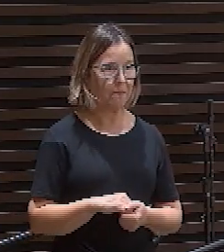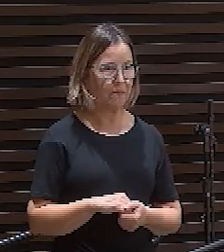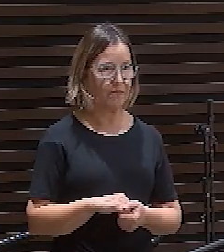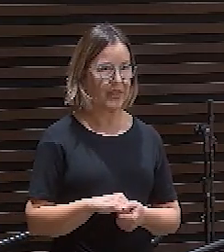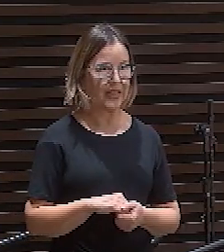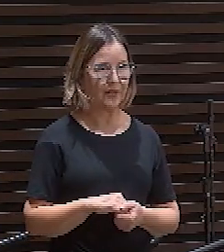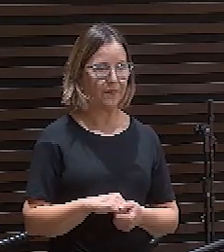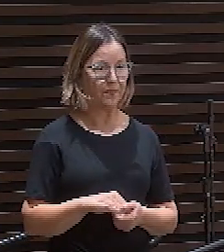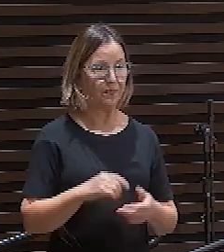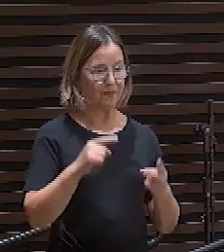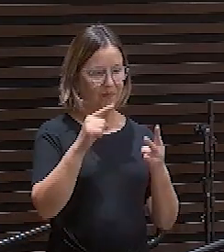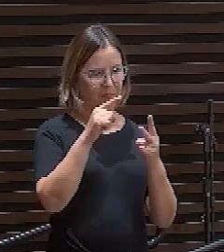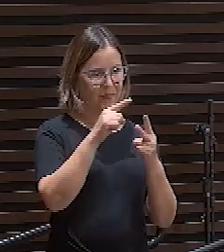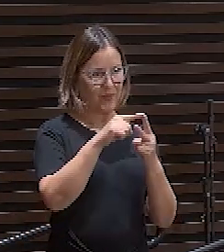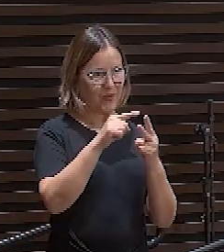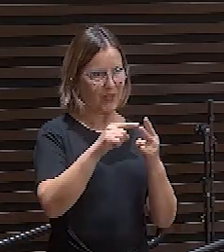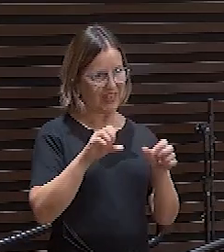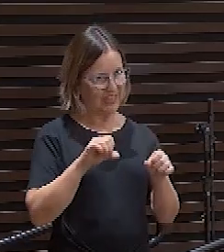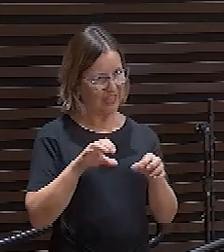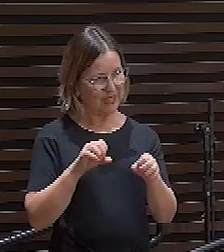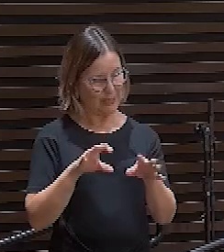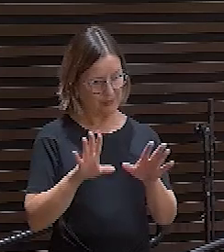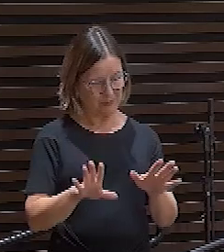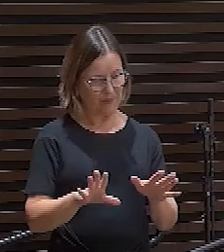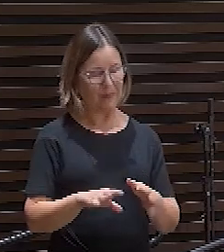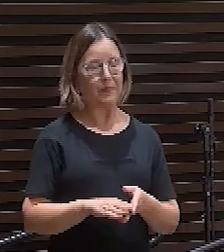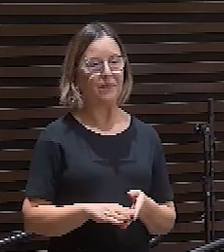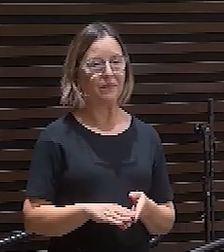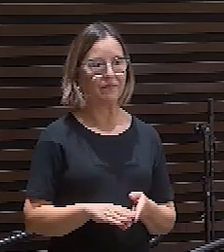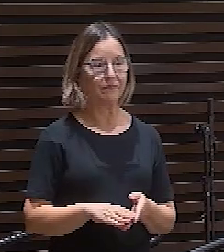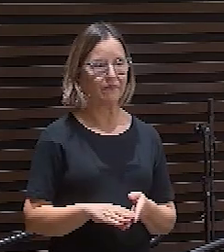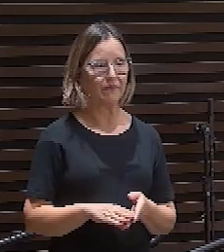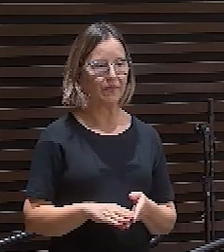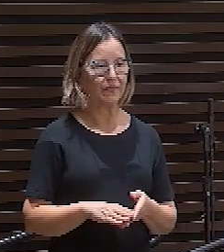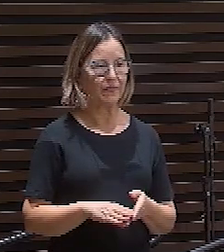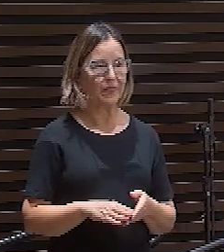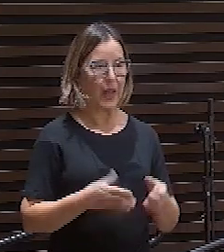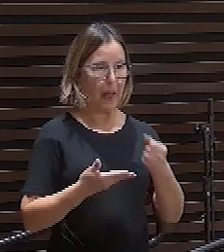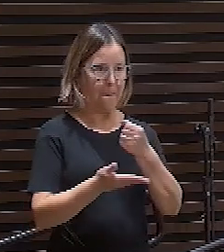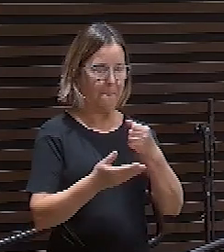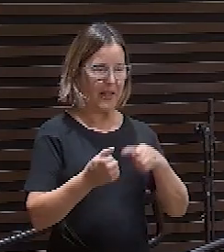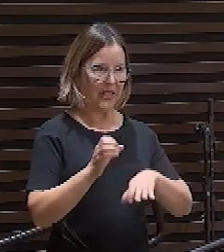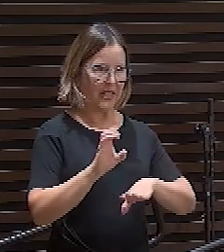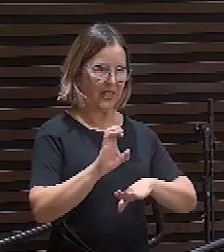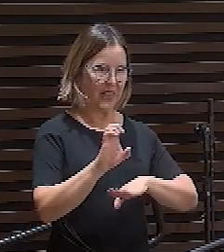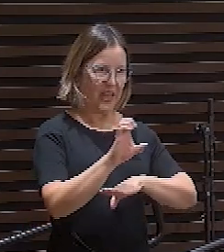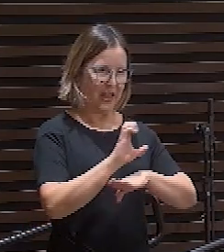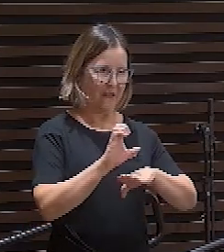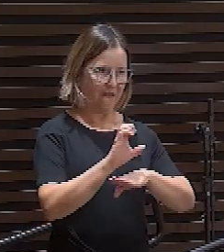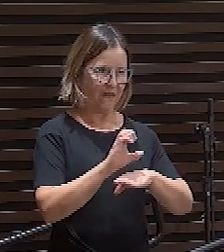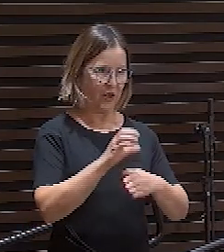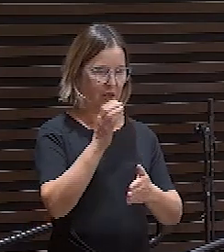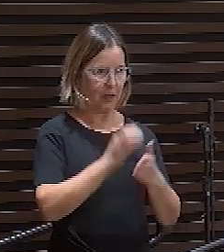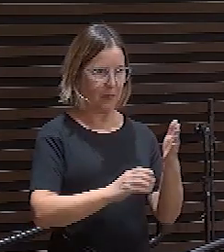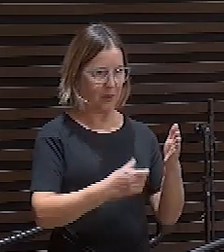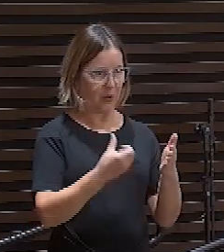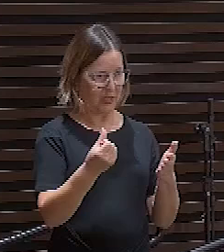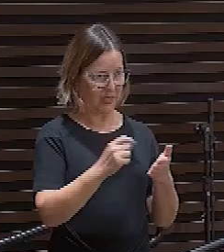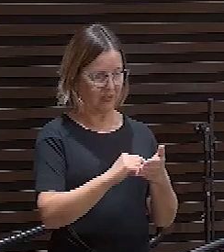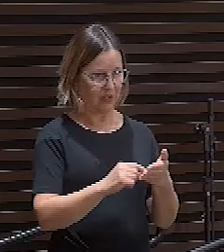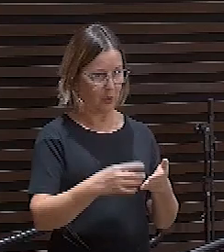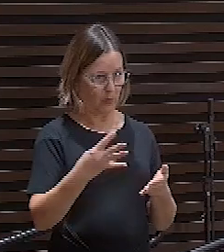nós queremos deixar. Então, baseados em Efésios 6:4, que diz assim: e vós,